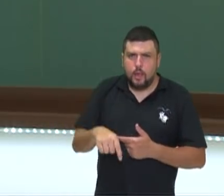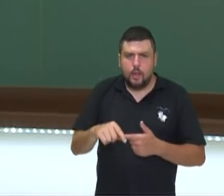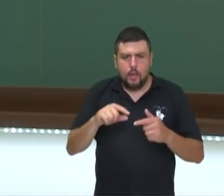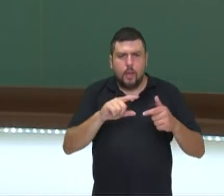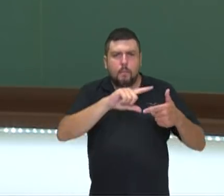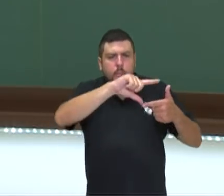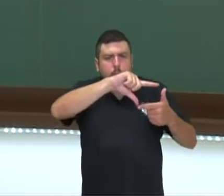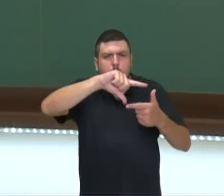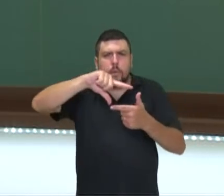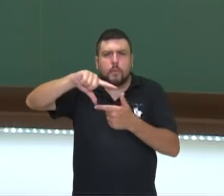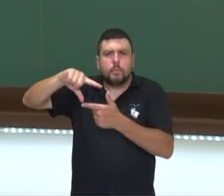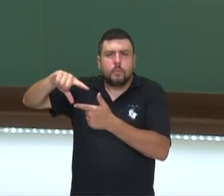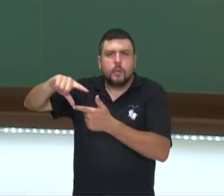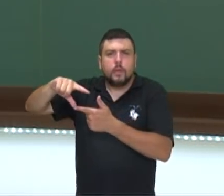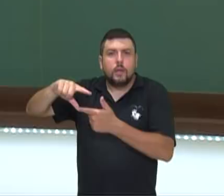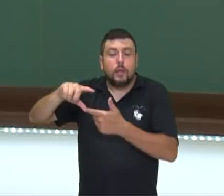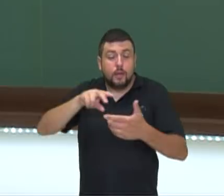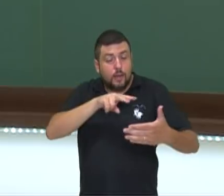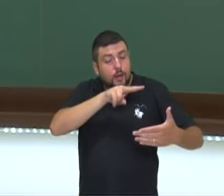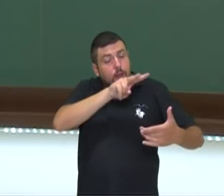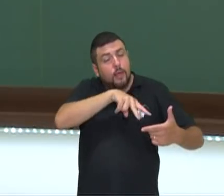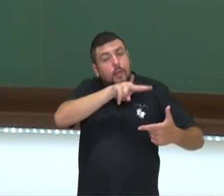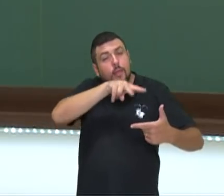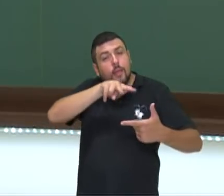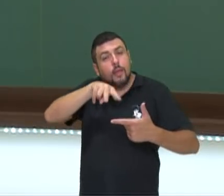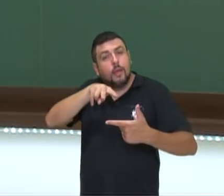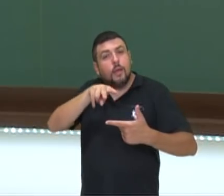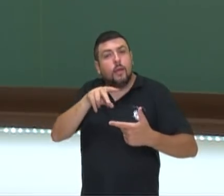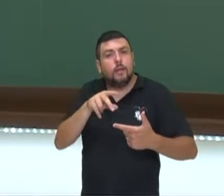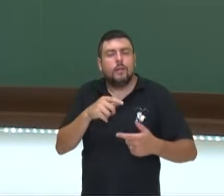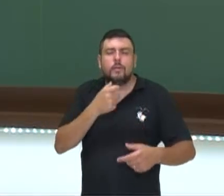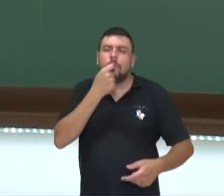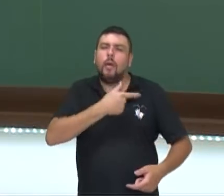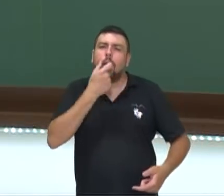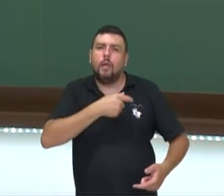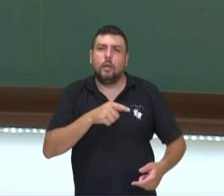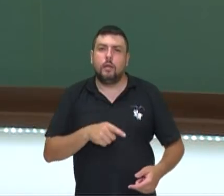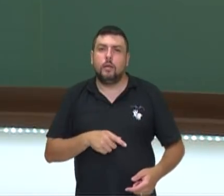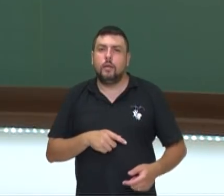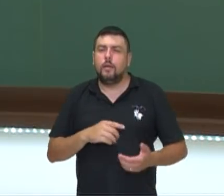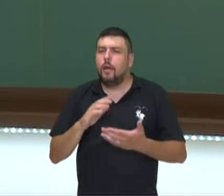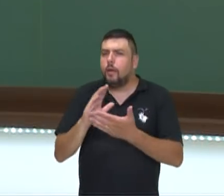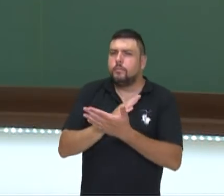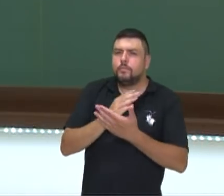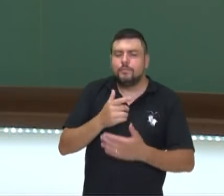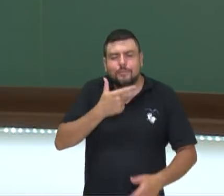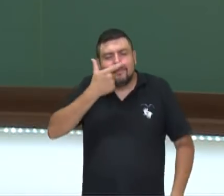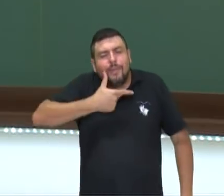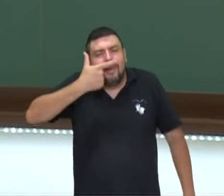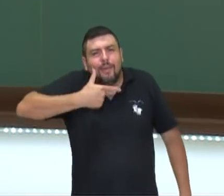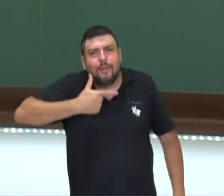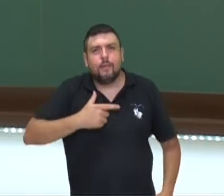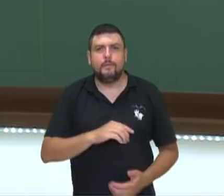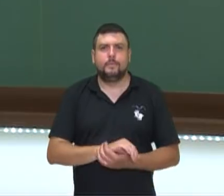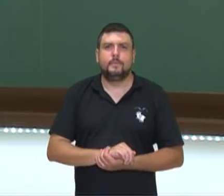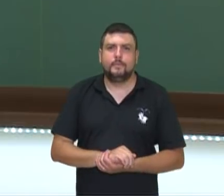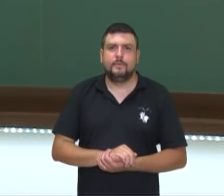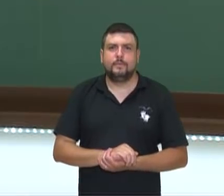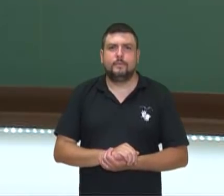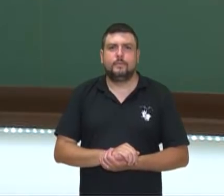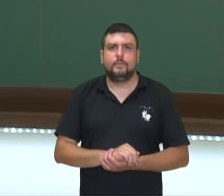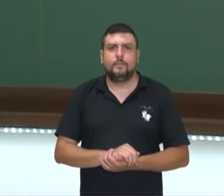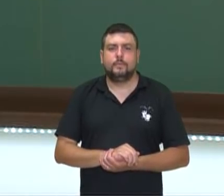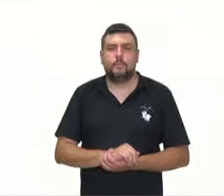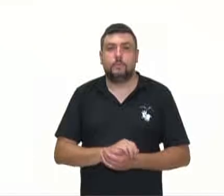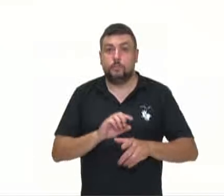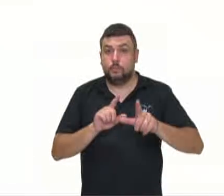aquelas tirinhas que são engraçadas, tem um pouco de, você pode até dar risada, achar divertido e tudo mais, tá bom? Daí